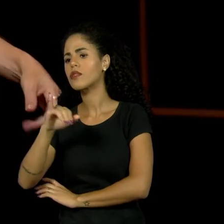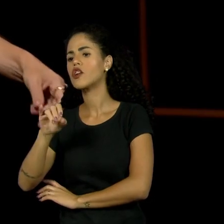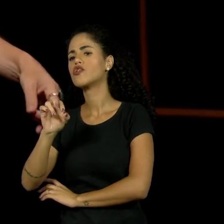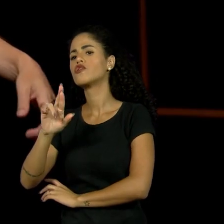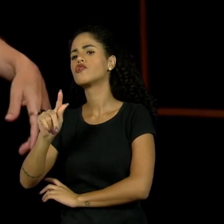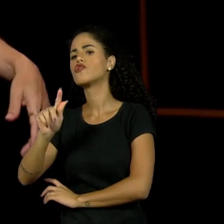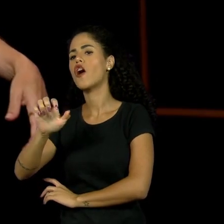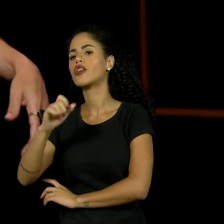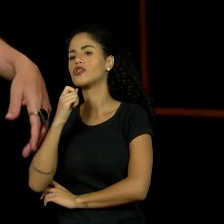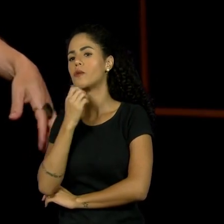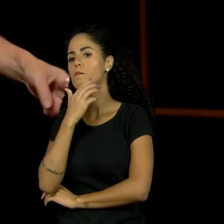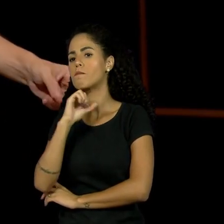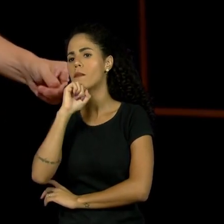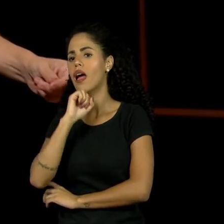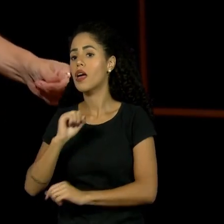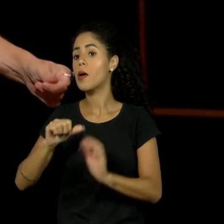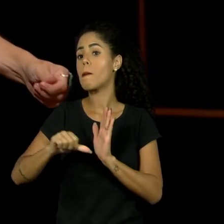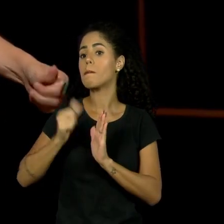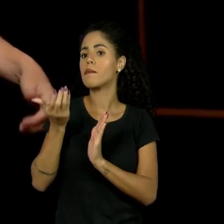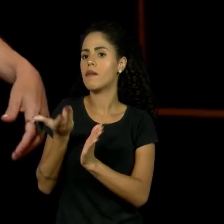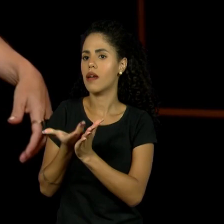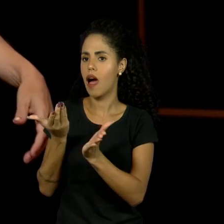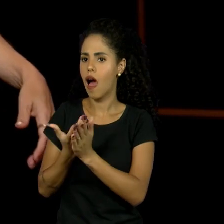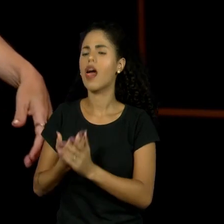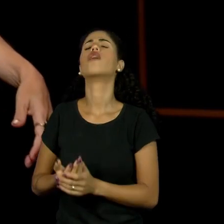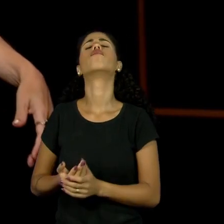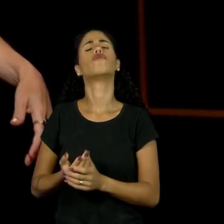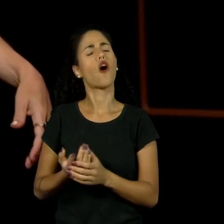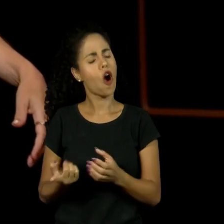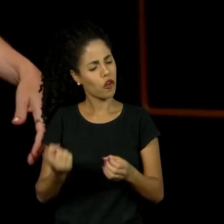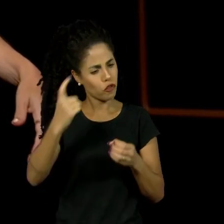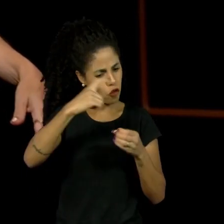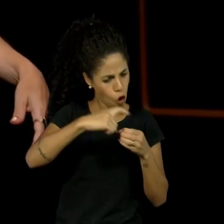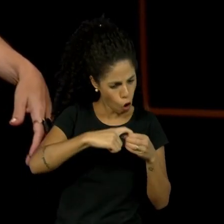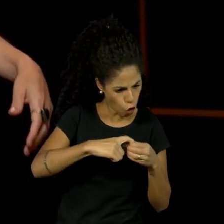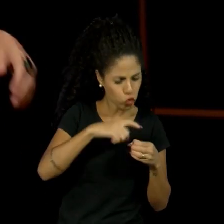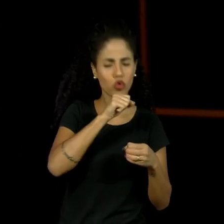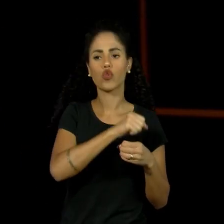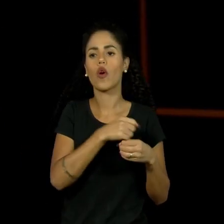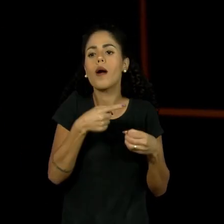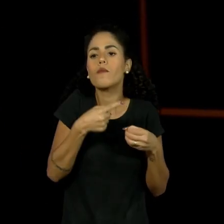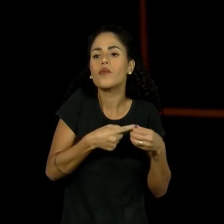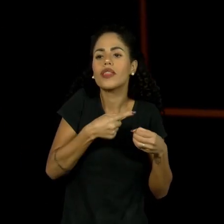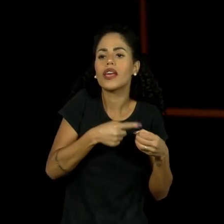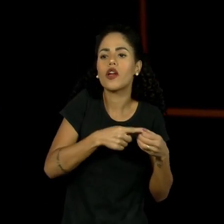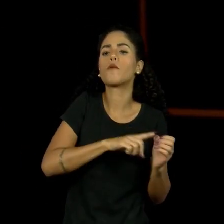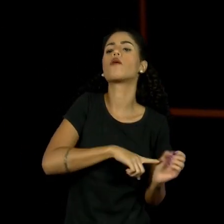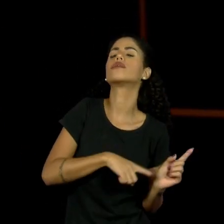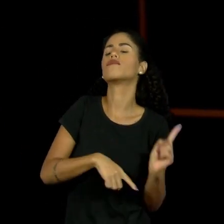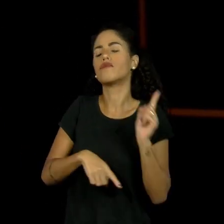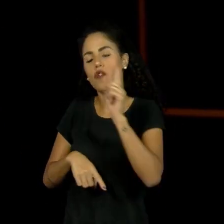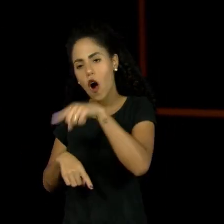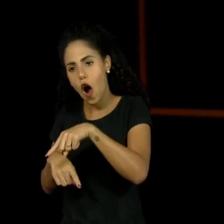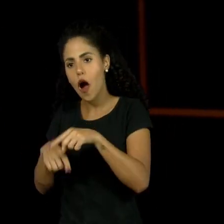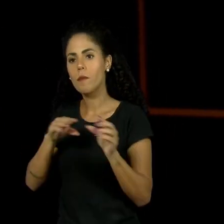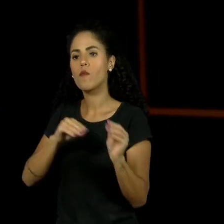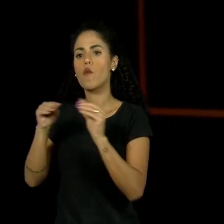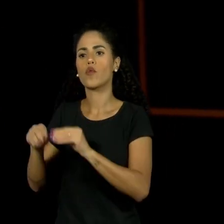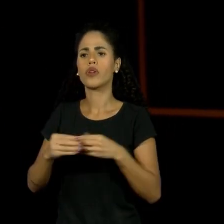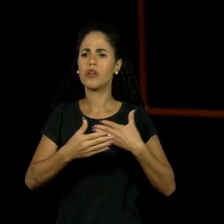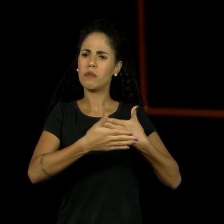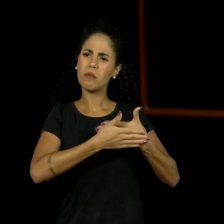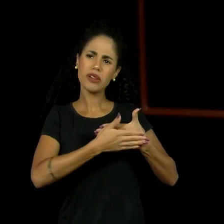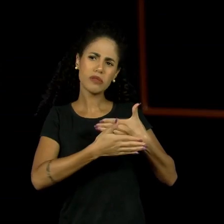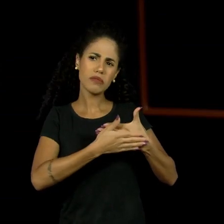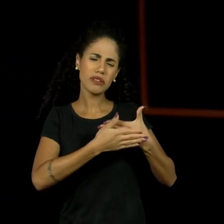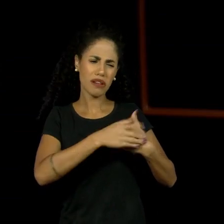vem tem a primeira aula. E não teve dúvida, ele voltou para o interior e falou assim, estamos mudando. E as pessoas no interior, lá em Ribeirão, falaram assim, mas